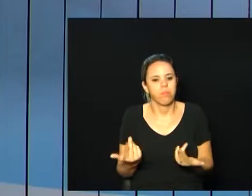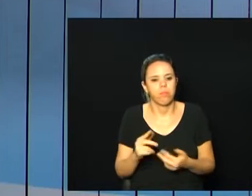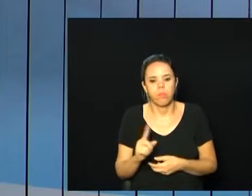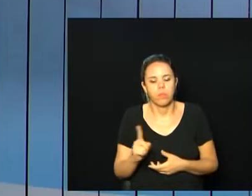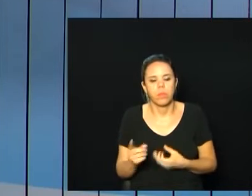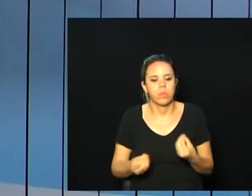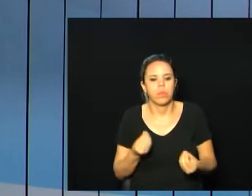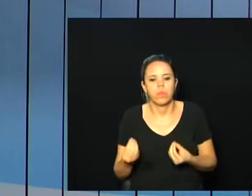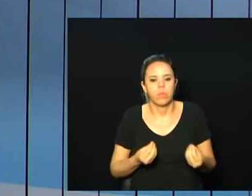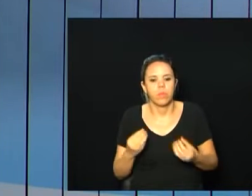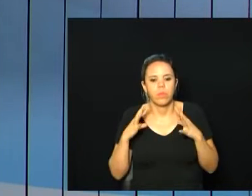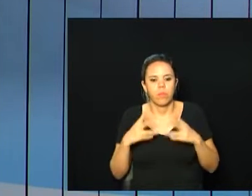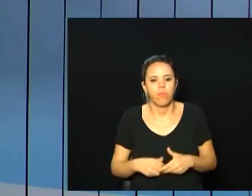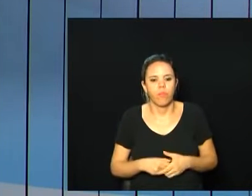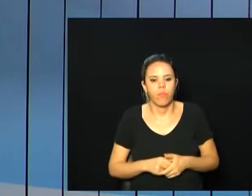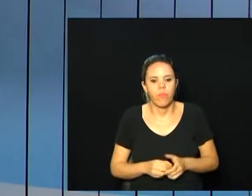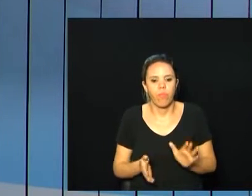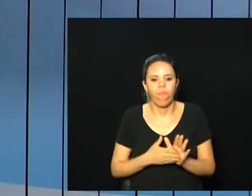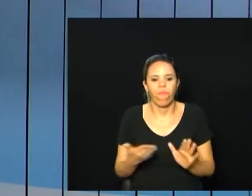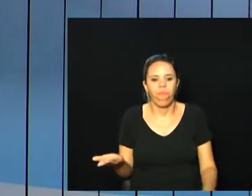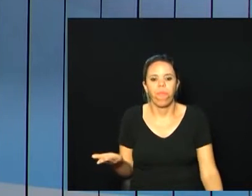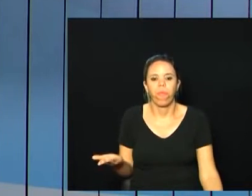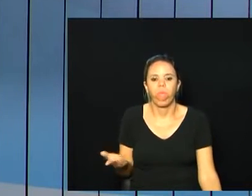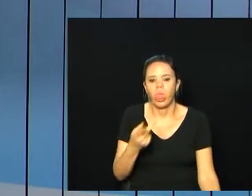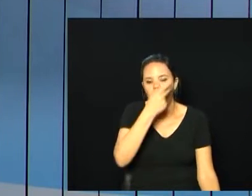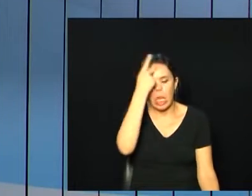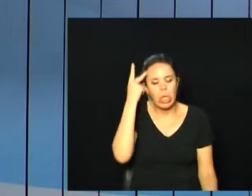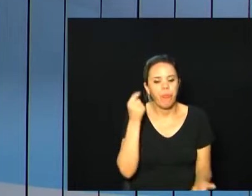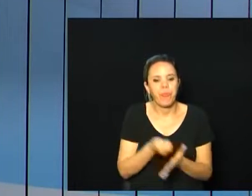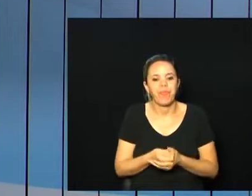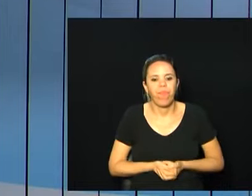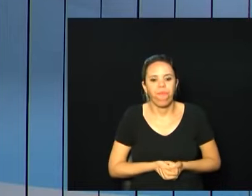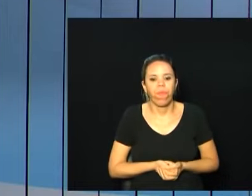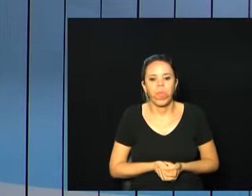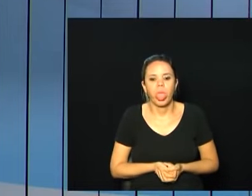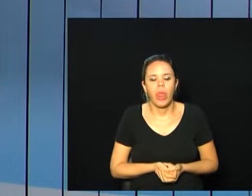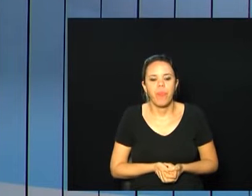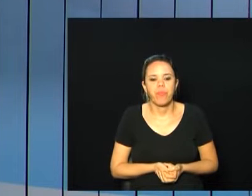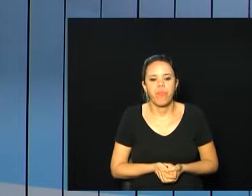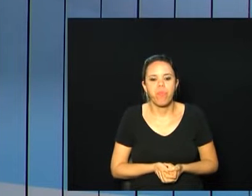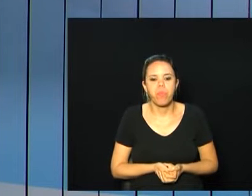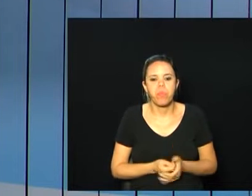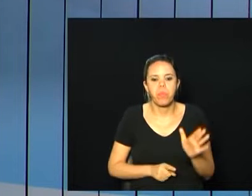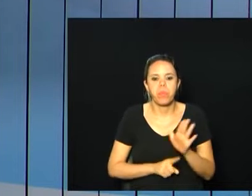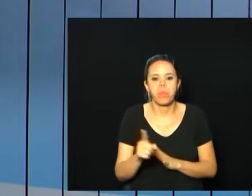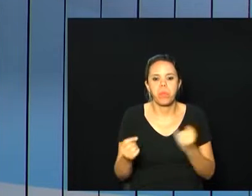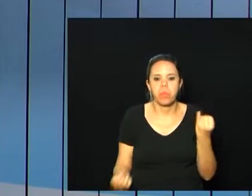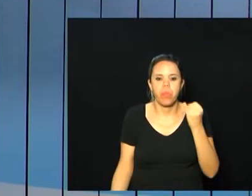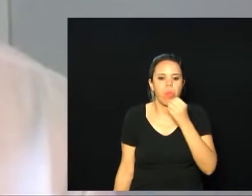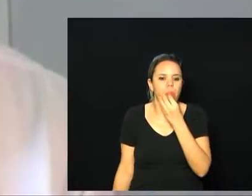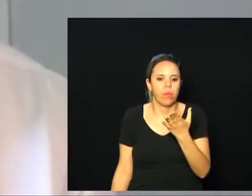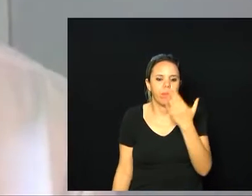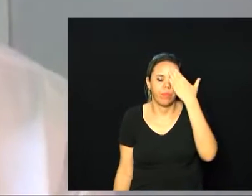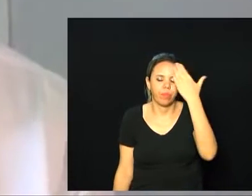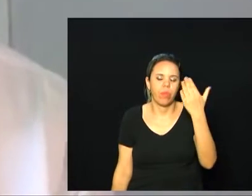né? Como manter essa higiene? O que oferecer para o público exigente? Olha, a sua pergunta é muito boa, eu